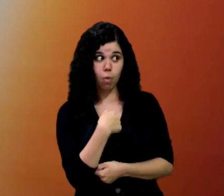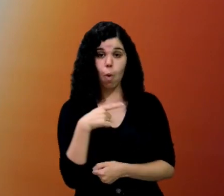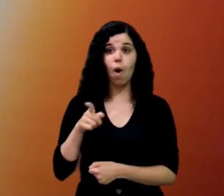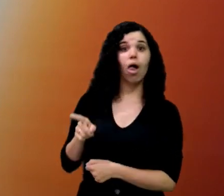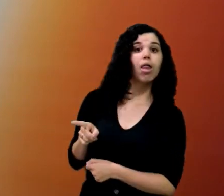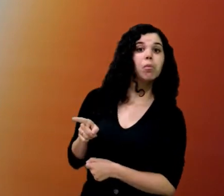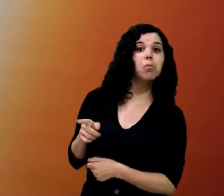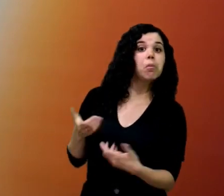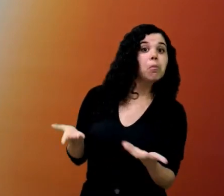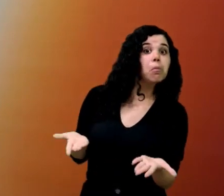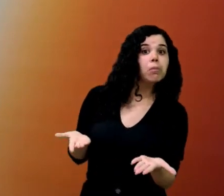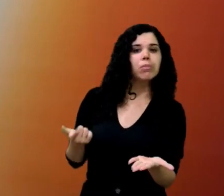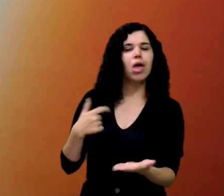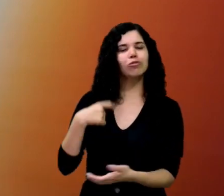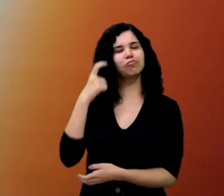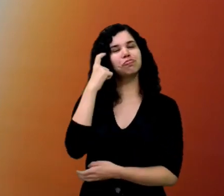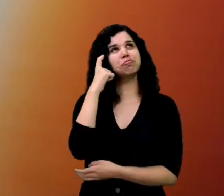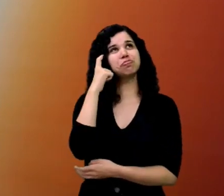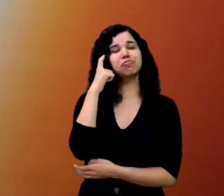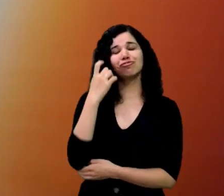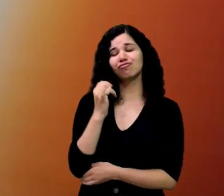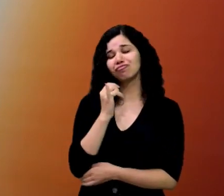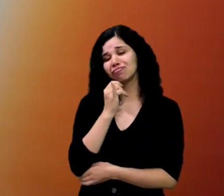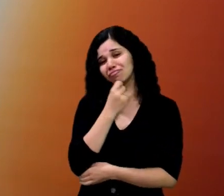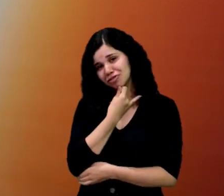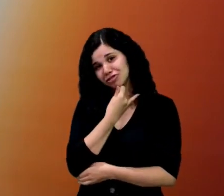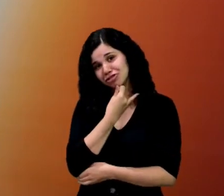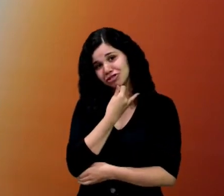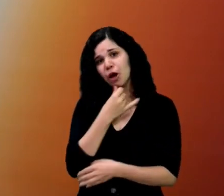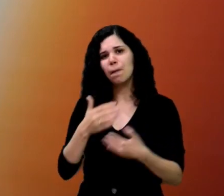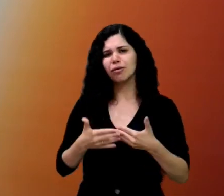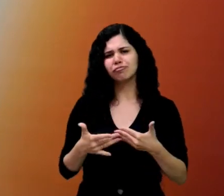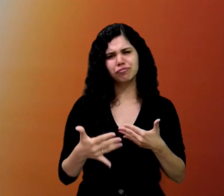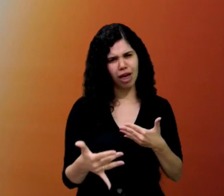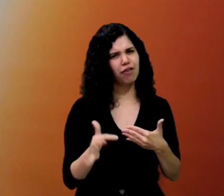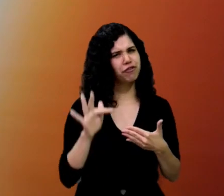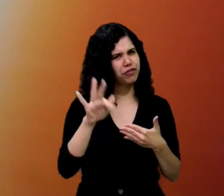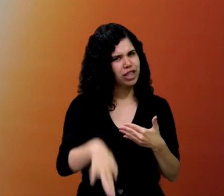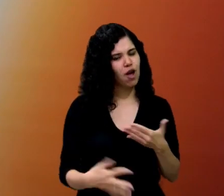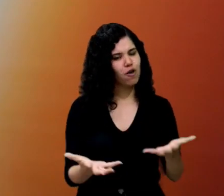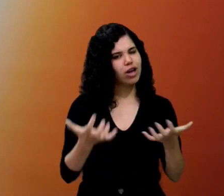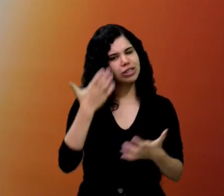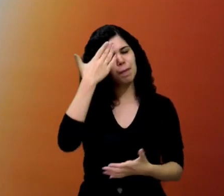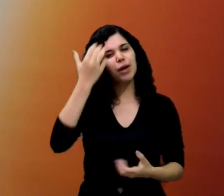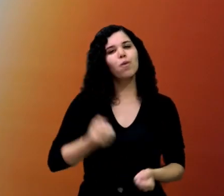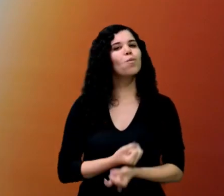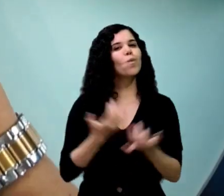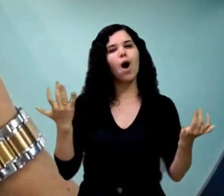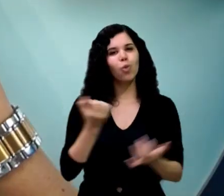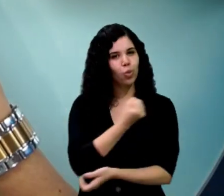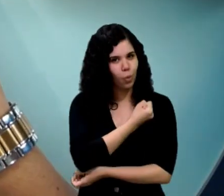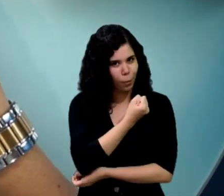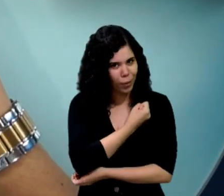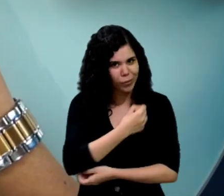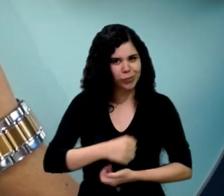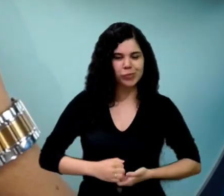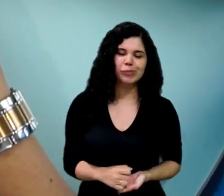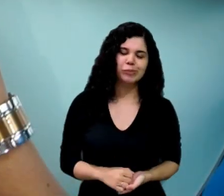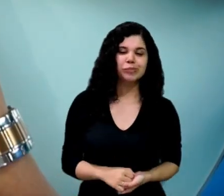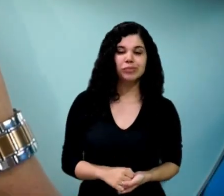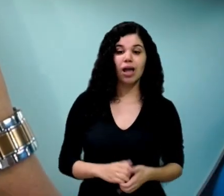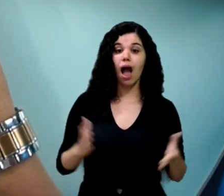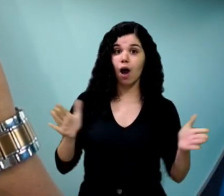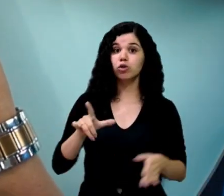Kátia? Eu já fiquei bastante triste, mas eu vou até o final. Eu quero ver que número eu vou formar, tá? Agora eu